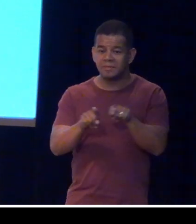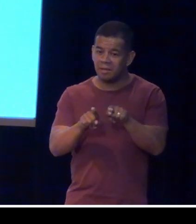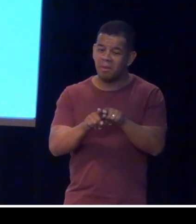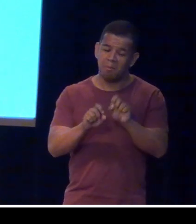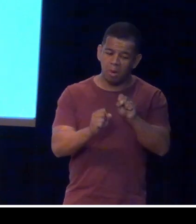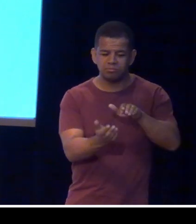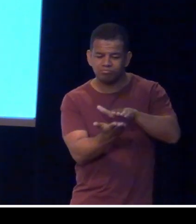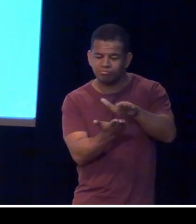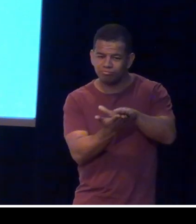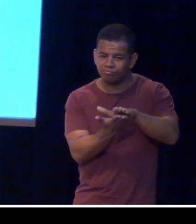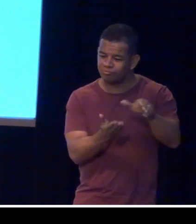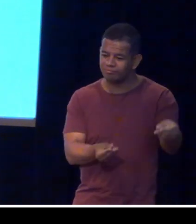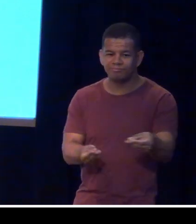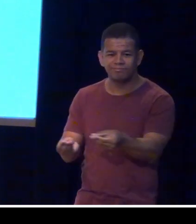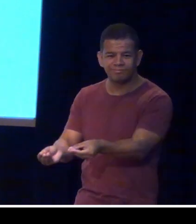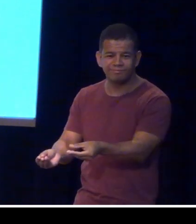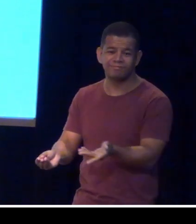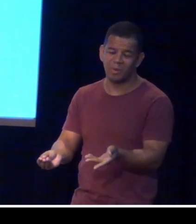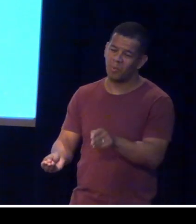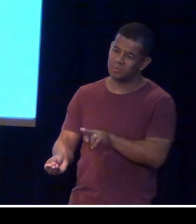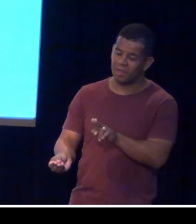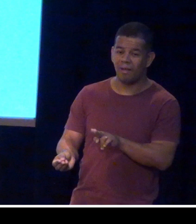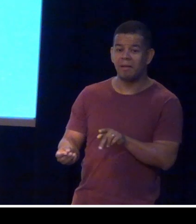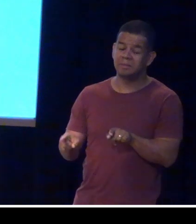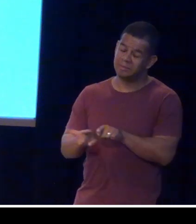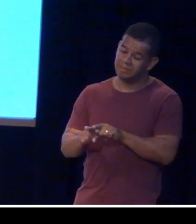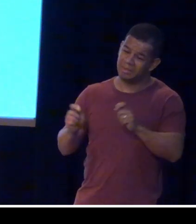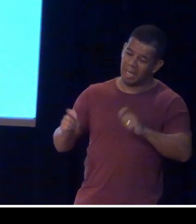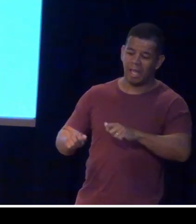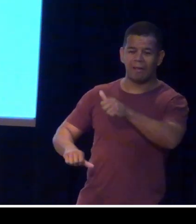material físico, né? Material de avaliação.